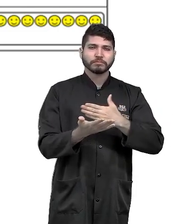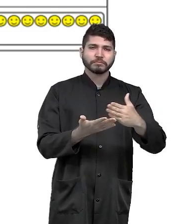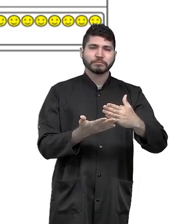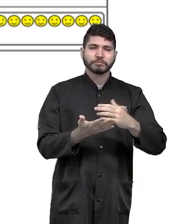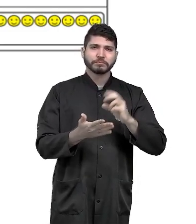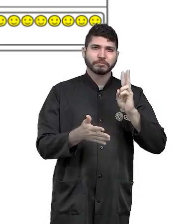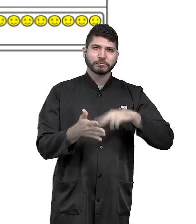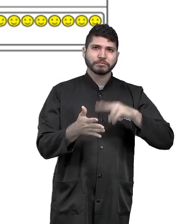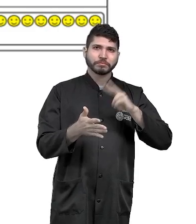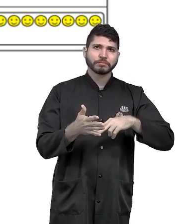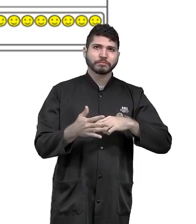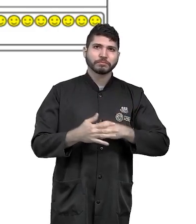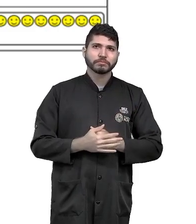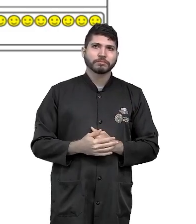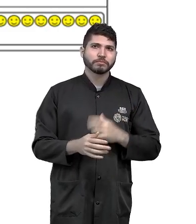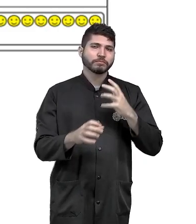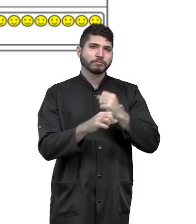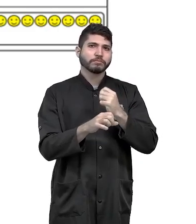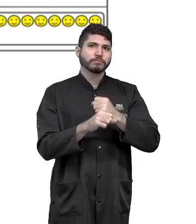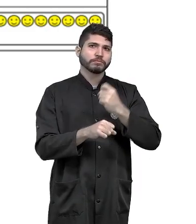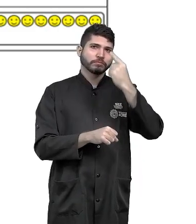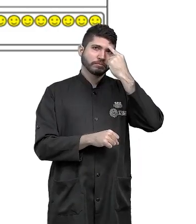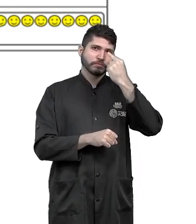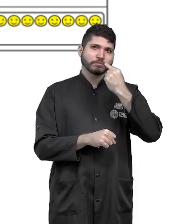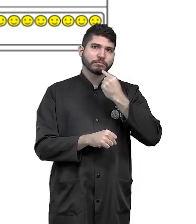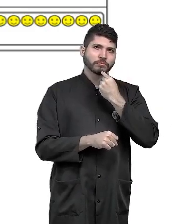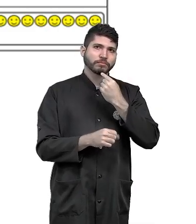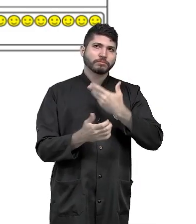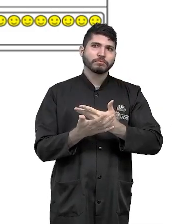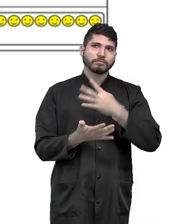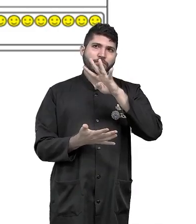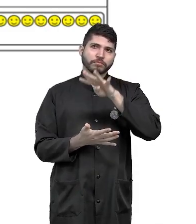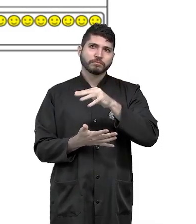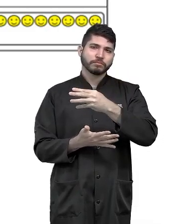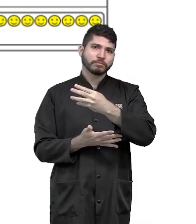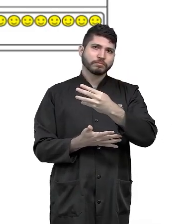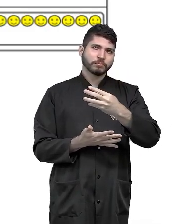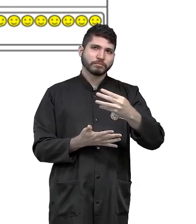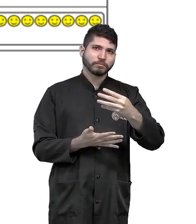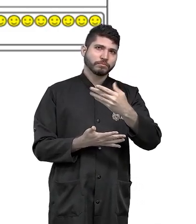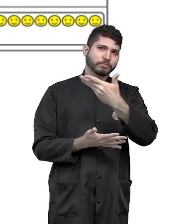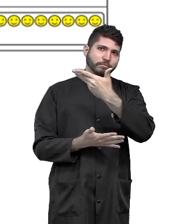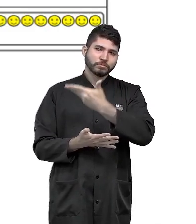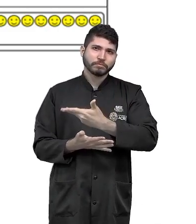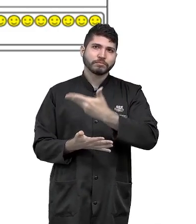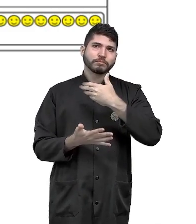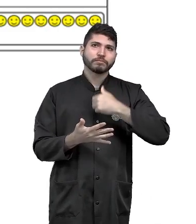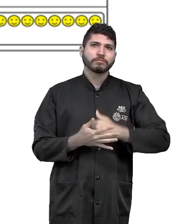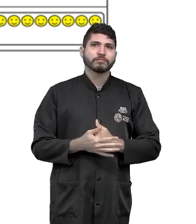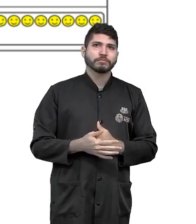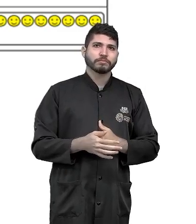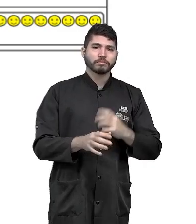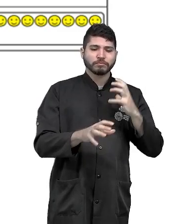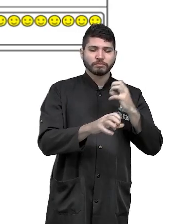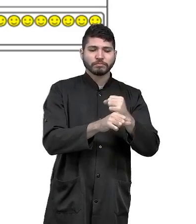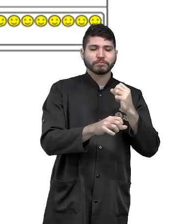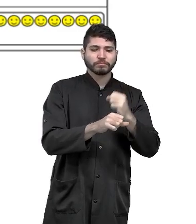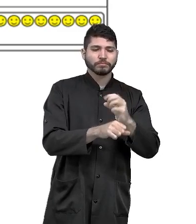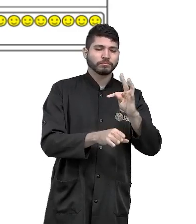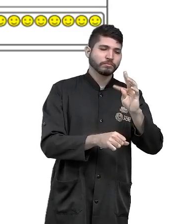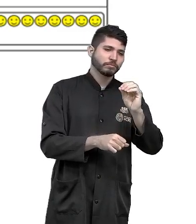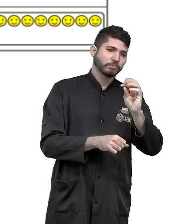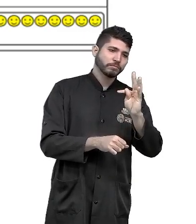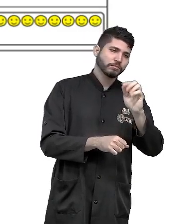questão. Qual foi o total de figuras contidas na mensagem enviada? Ou seja, quando ele fala na palavra total, eu estou falando o